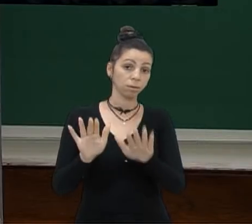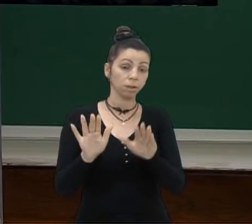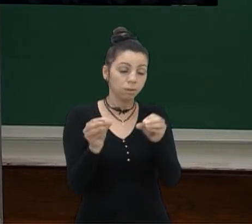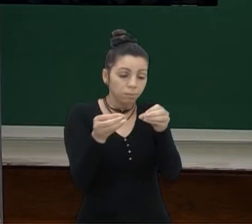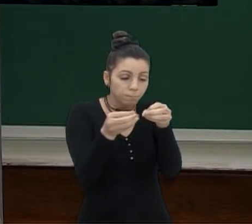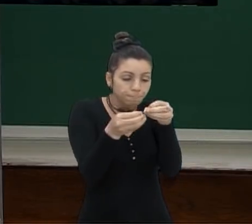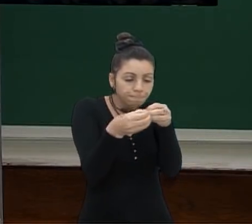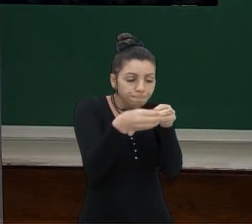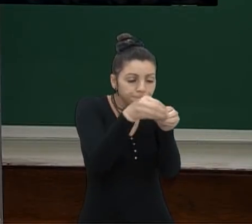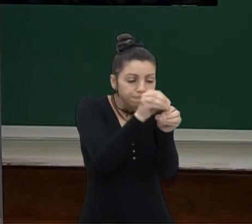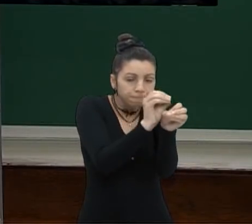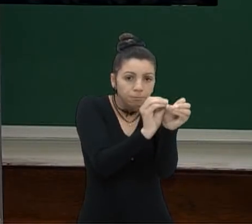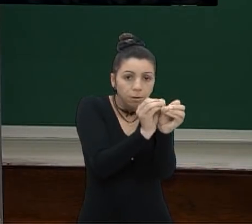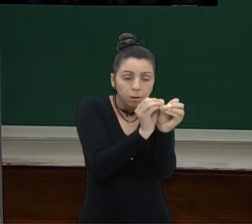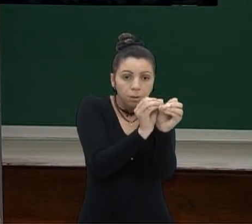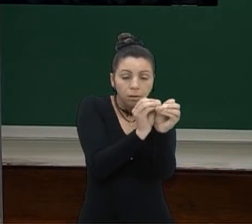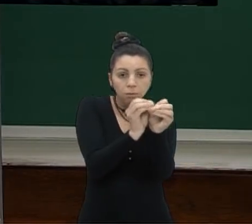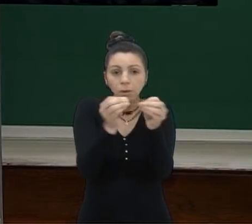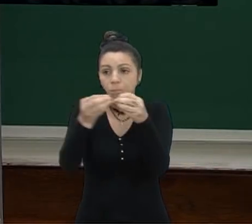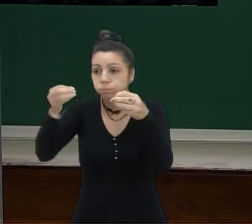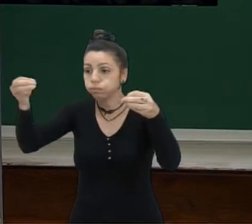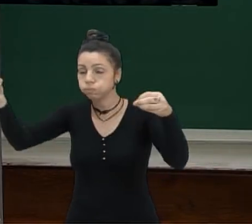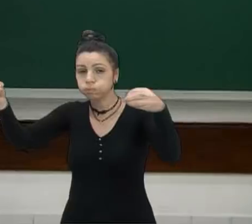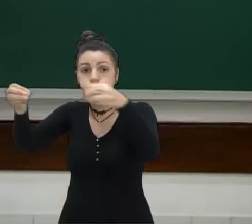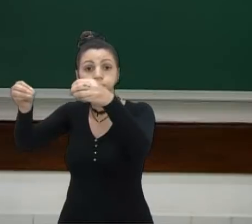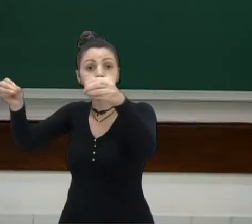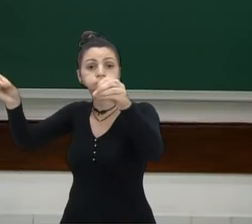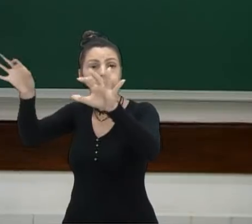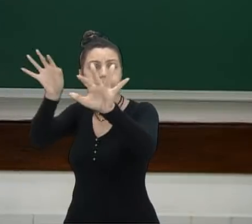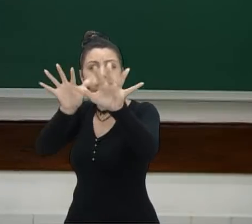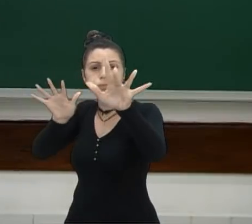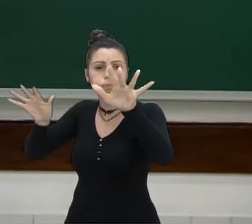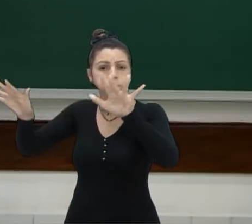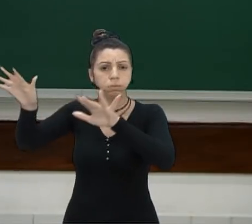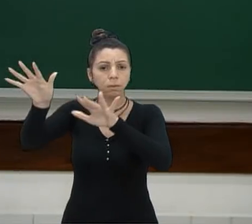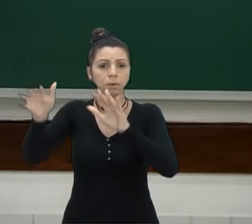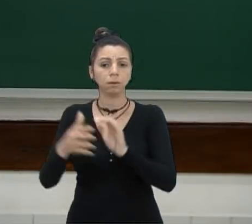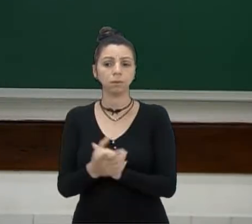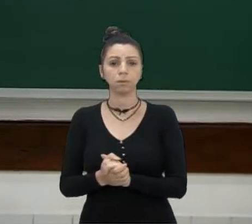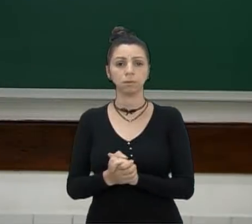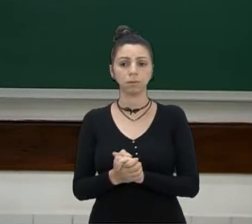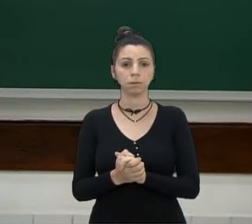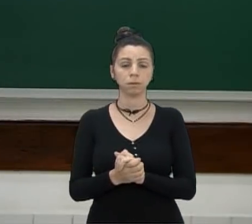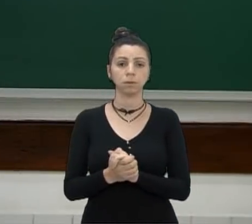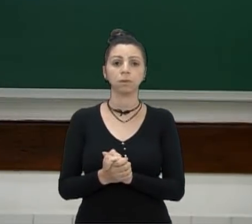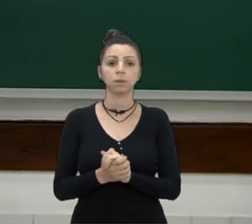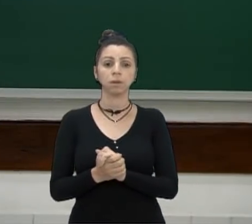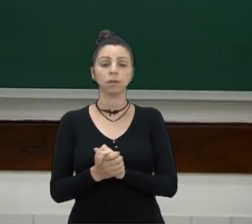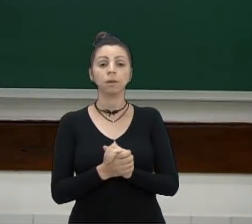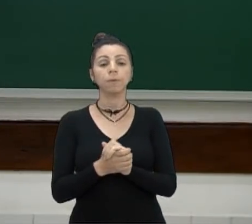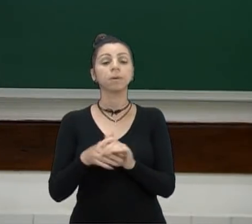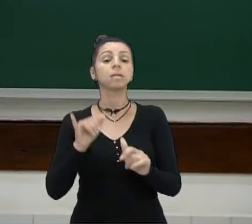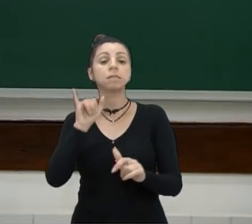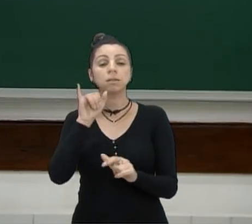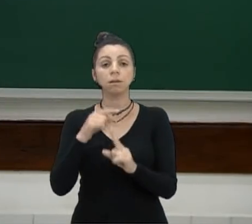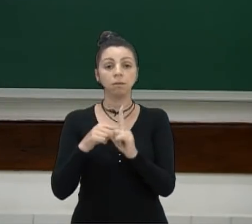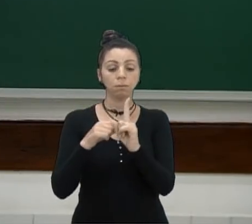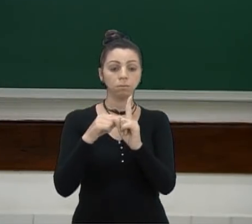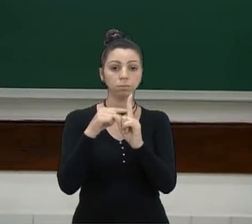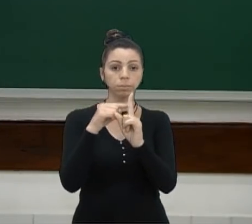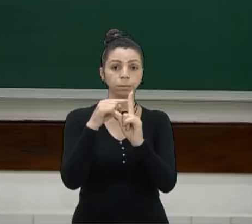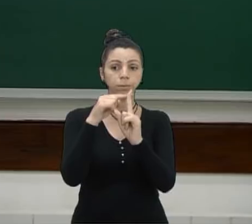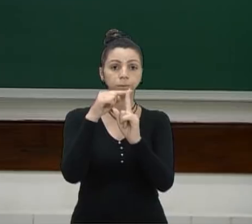outras, ora elas estão mais afastadas? Conforme eu vou fornecendo o calor, essas partículas vão